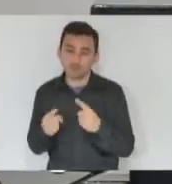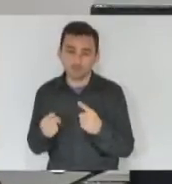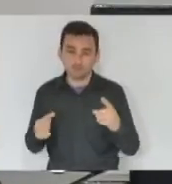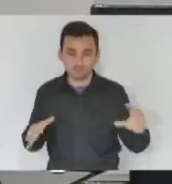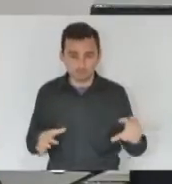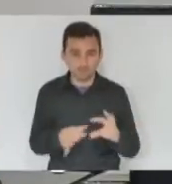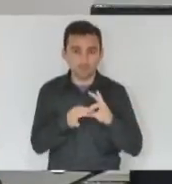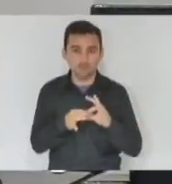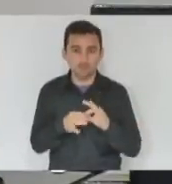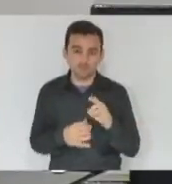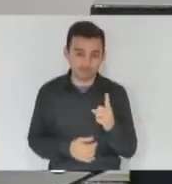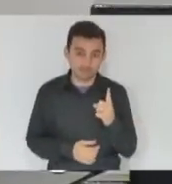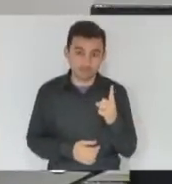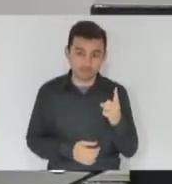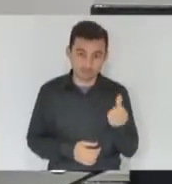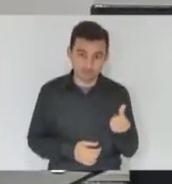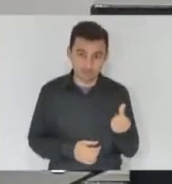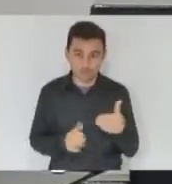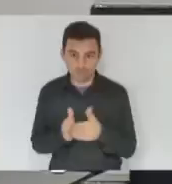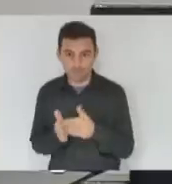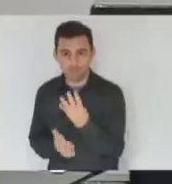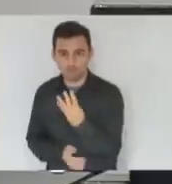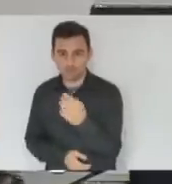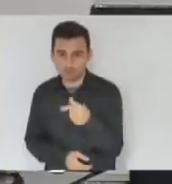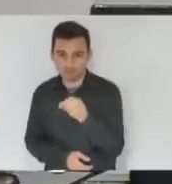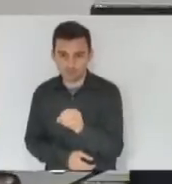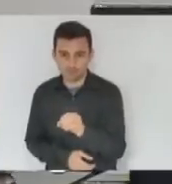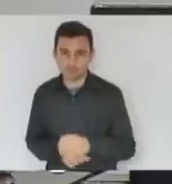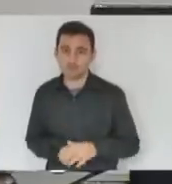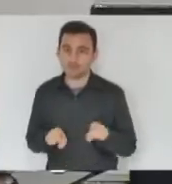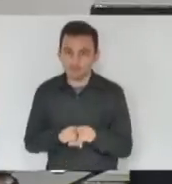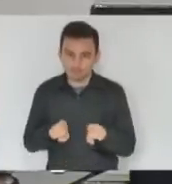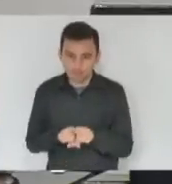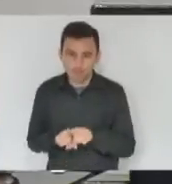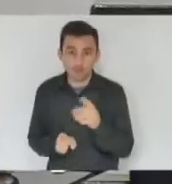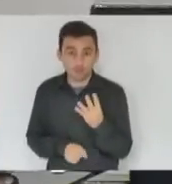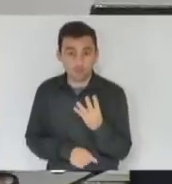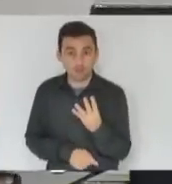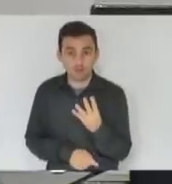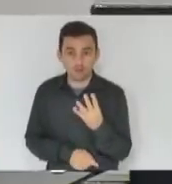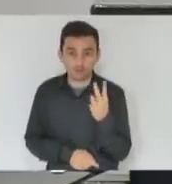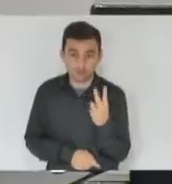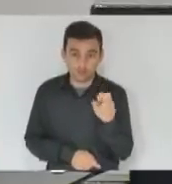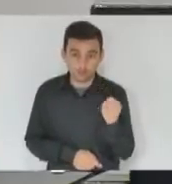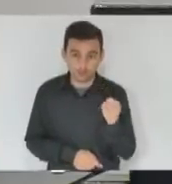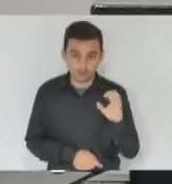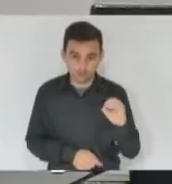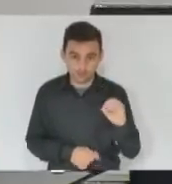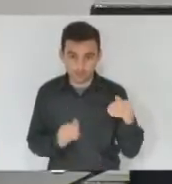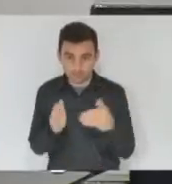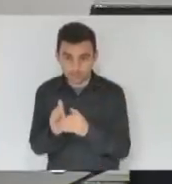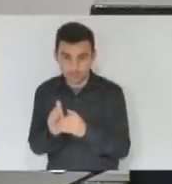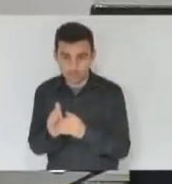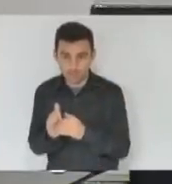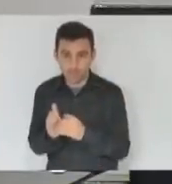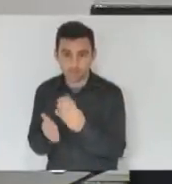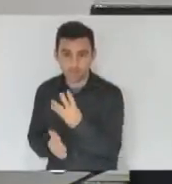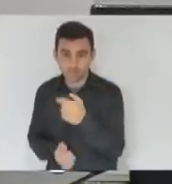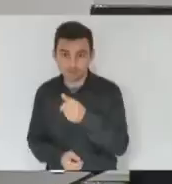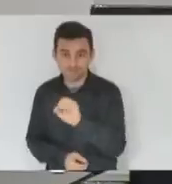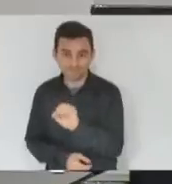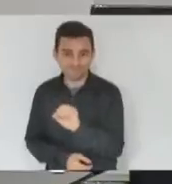a BR-470 e também a 280 com a 470. Então, duas regiões que,